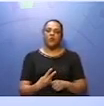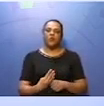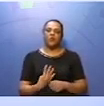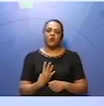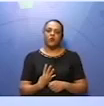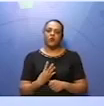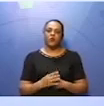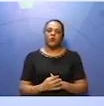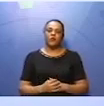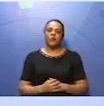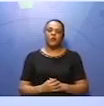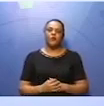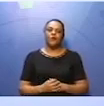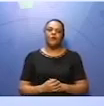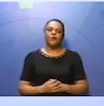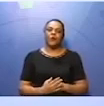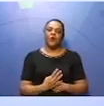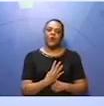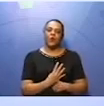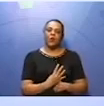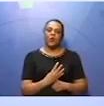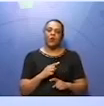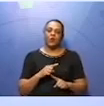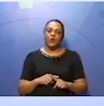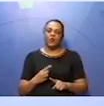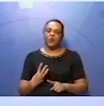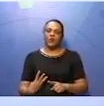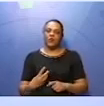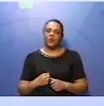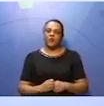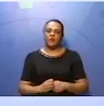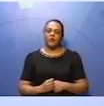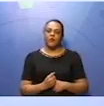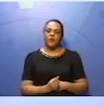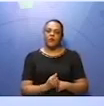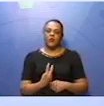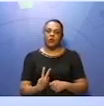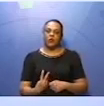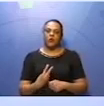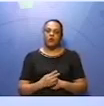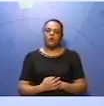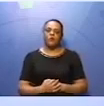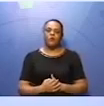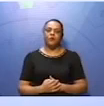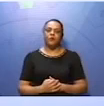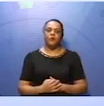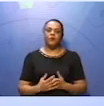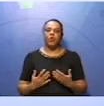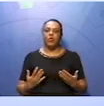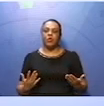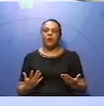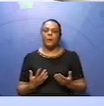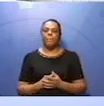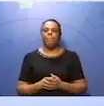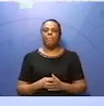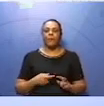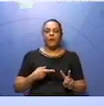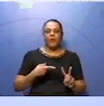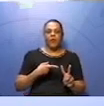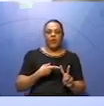4. Eu faço a continha de vezes na sequência. E 4 vezes 3, 12. Ou seja, raiz